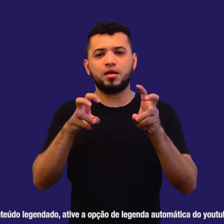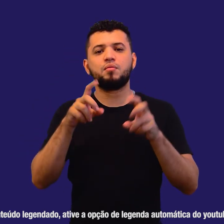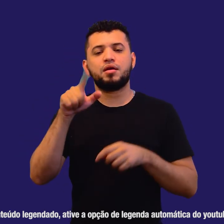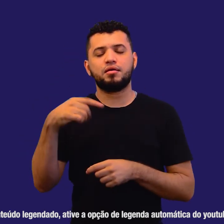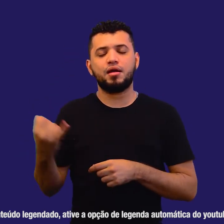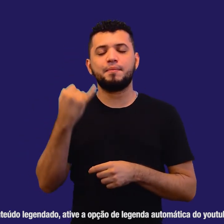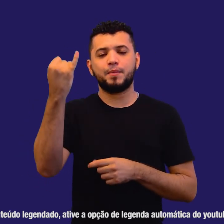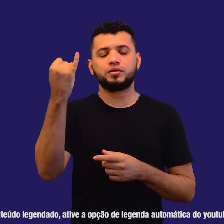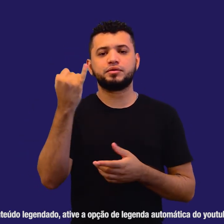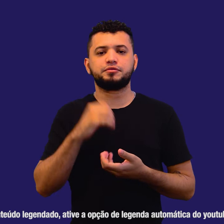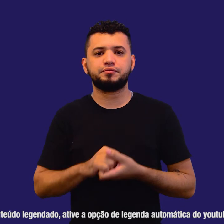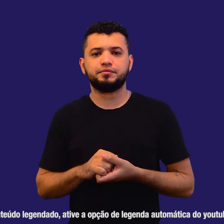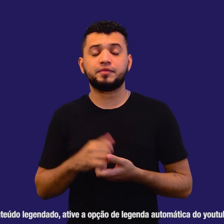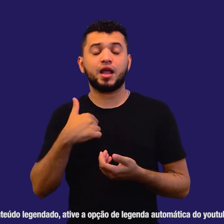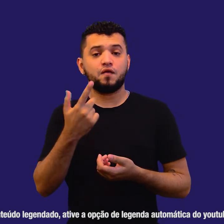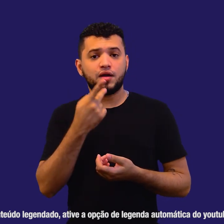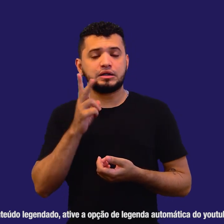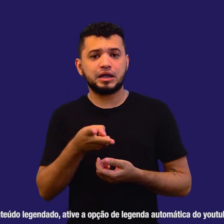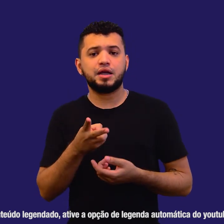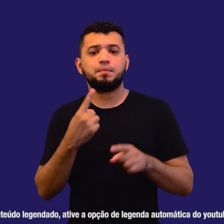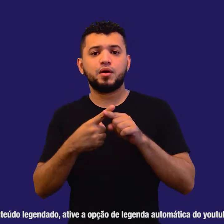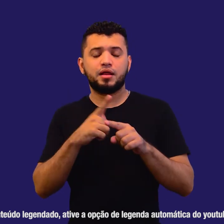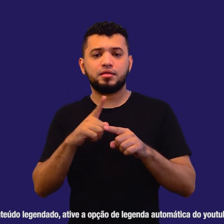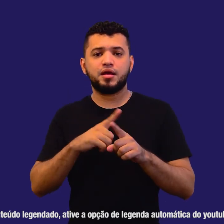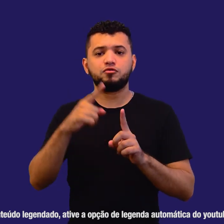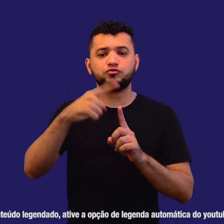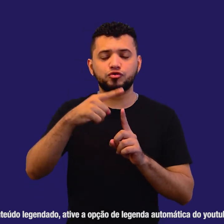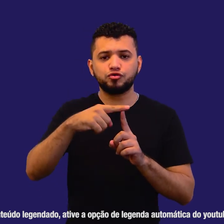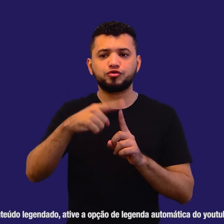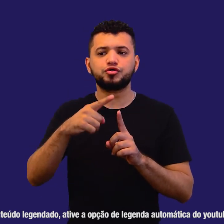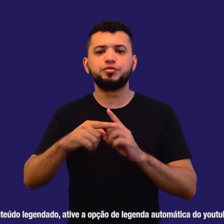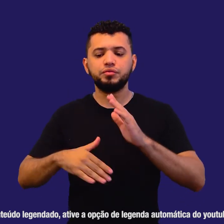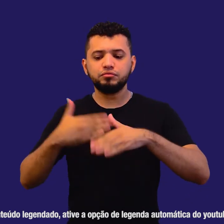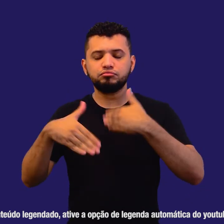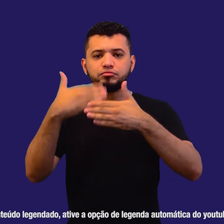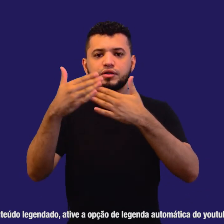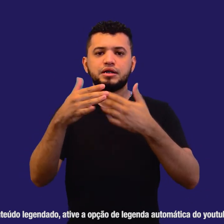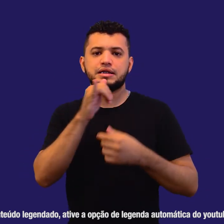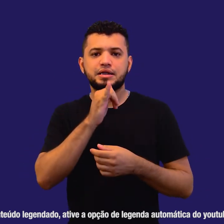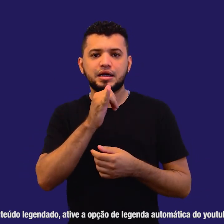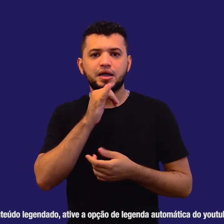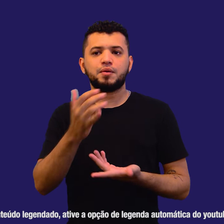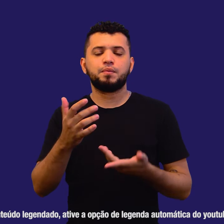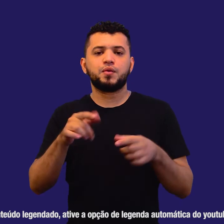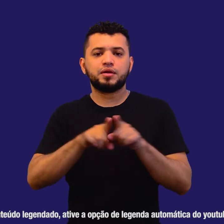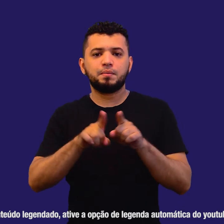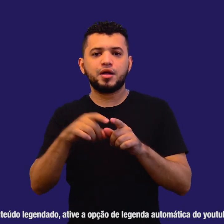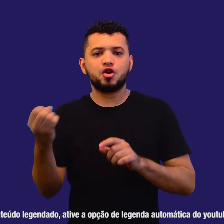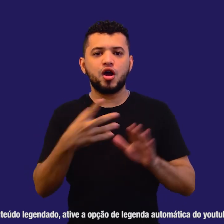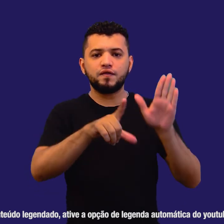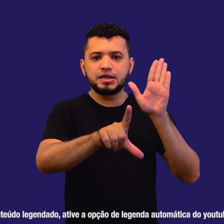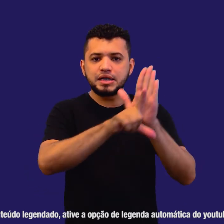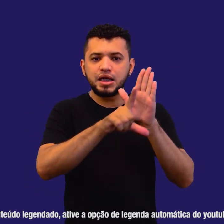e necessário. Eu digo que trata-se de um modelo que ainda está em construção. Questões como regulações, novas